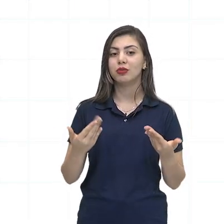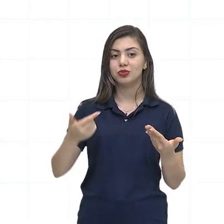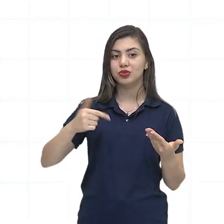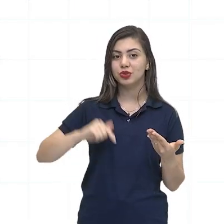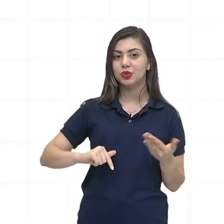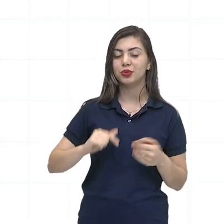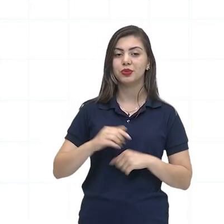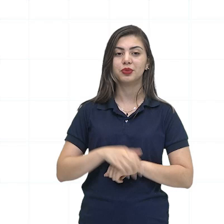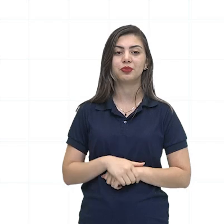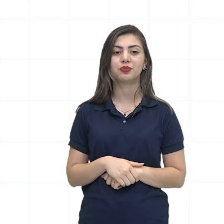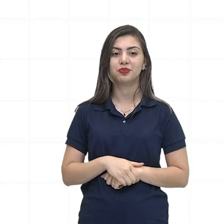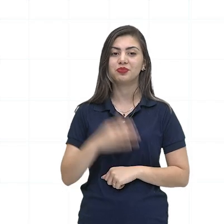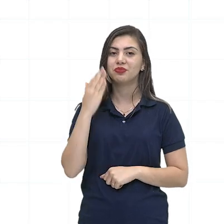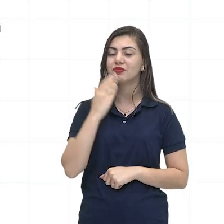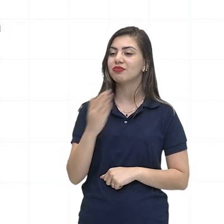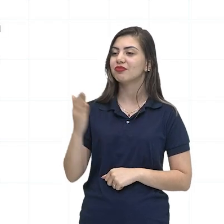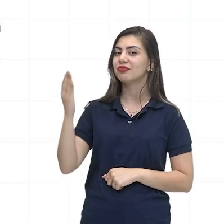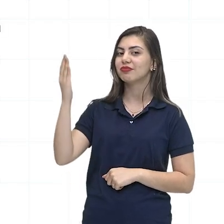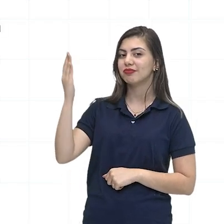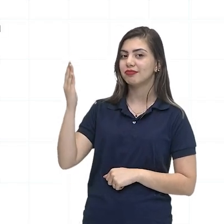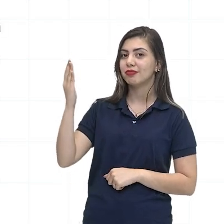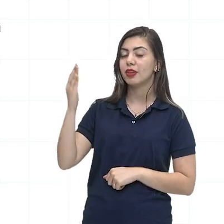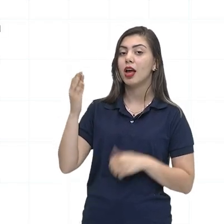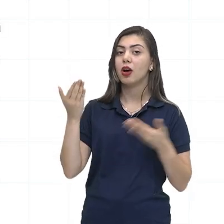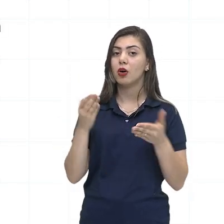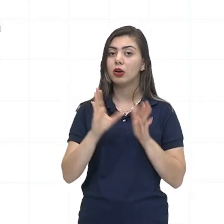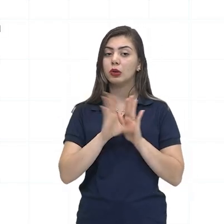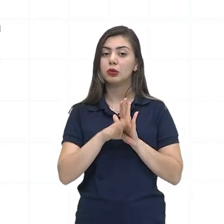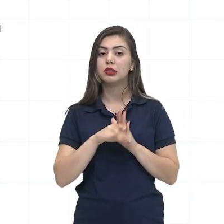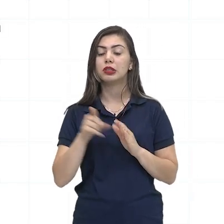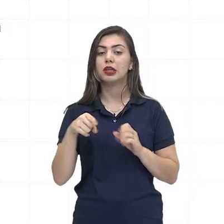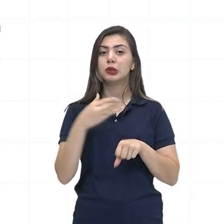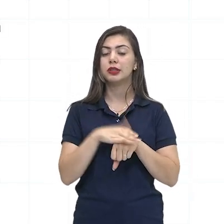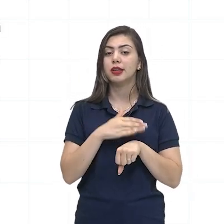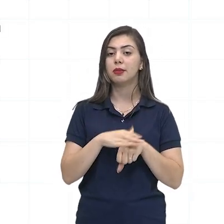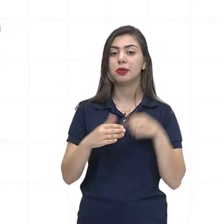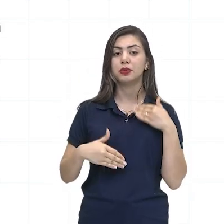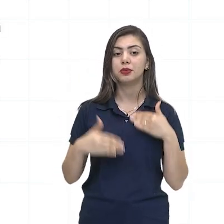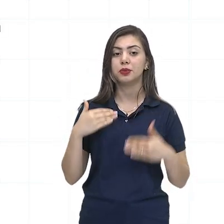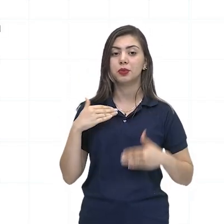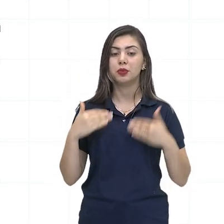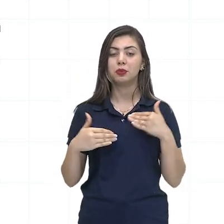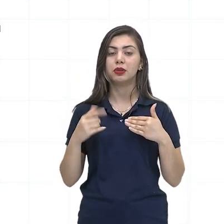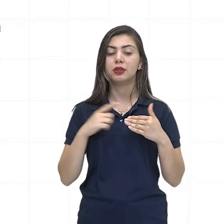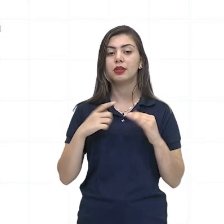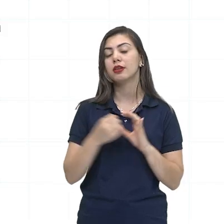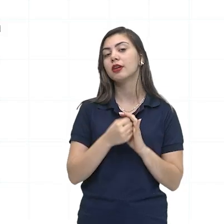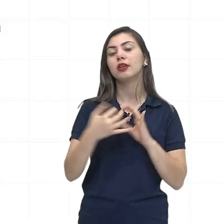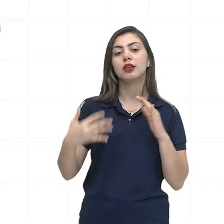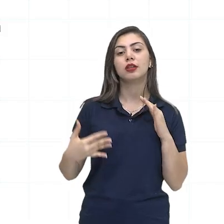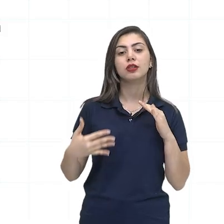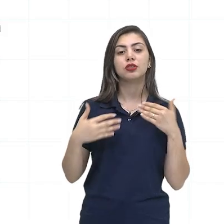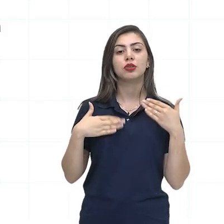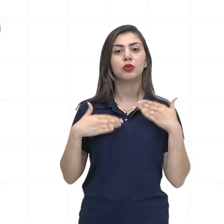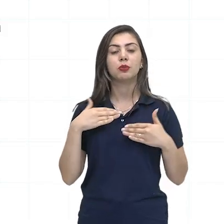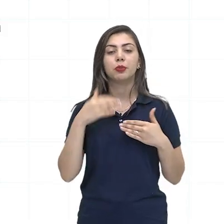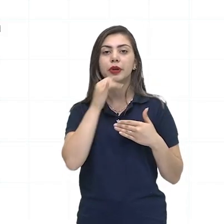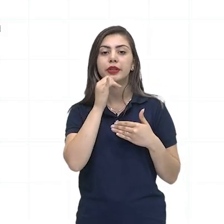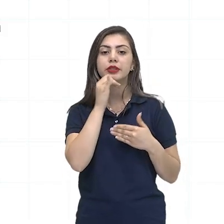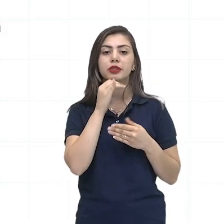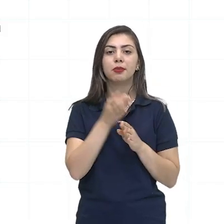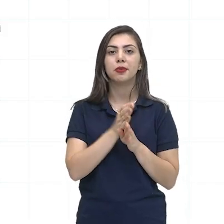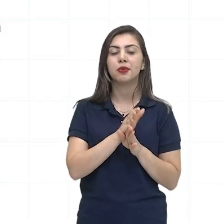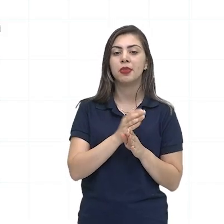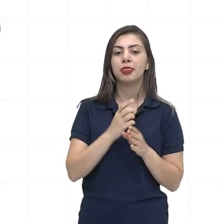de ginástica. Vamos lá? Olha só, a ginástica é uma prática corporal que envolve aspectos